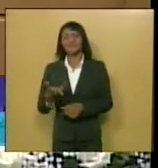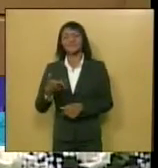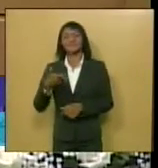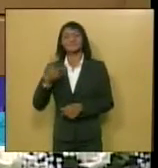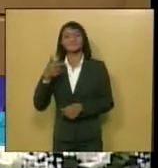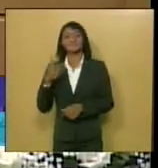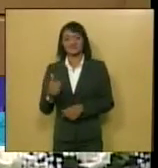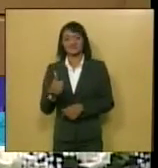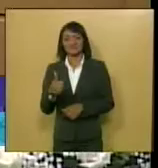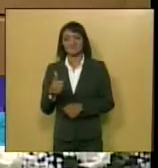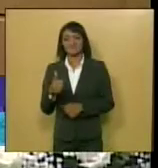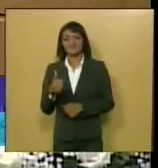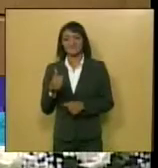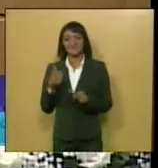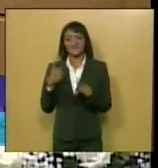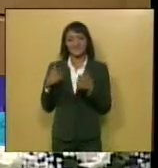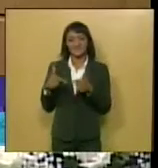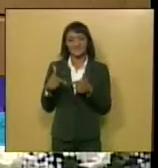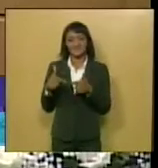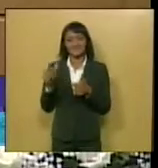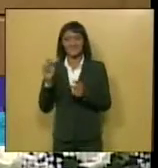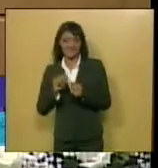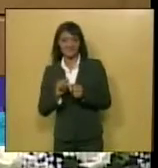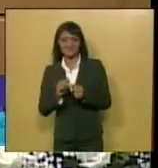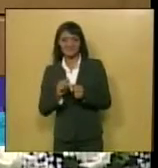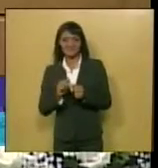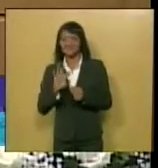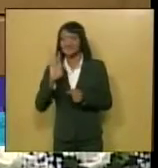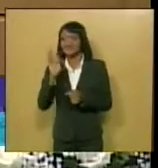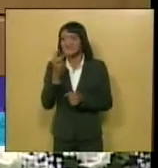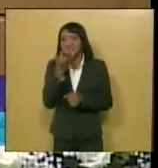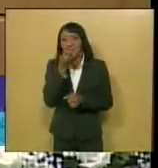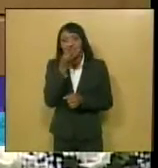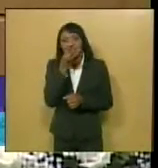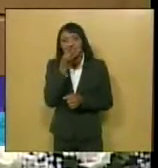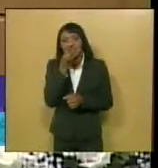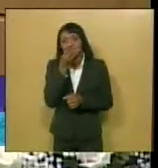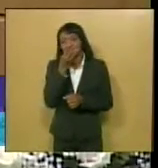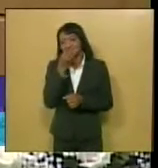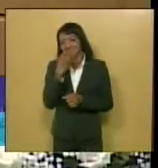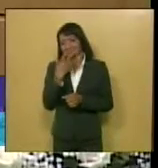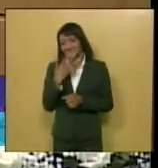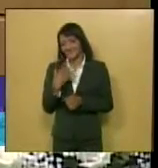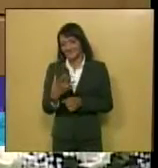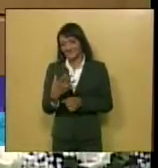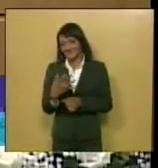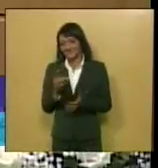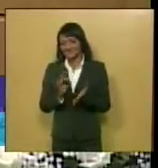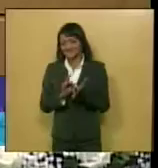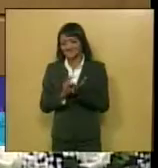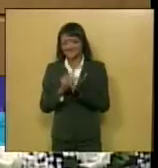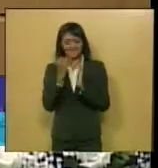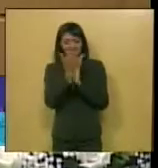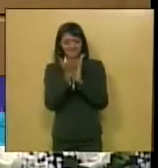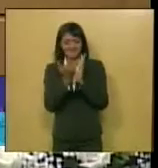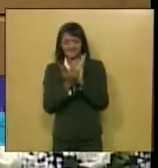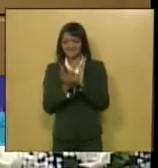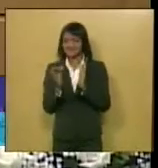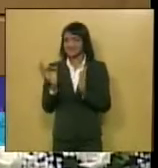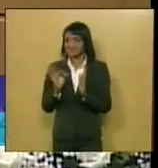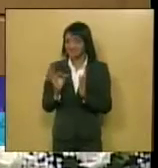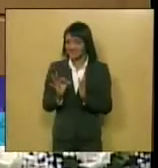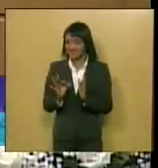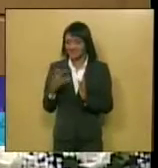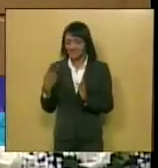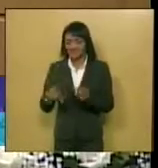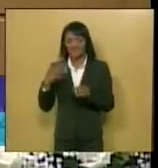ser e fazer encantava os seus aliados. Sem se ater a planejamento para dotar o